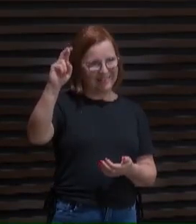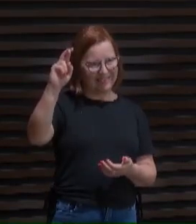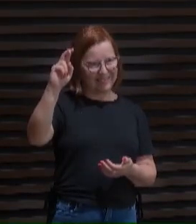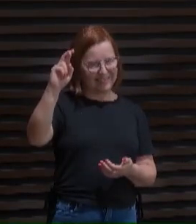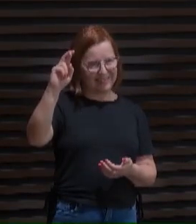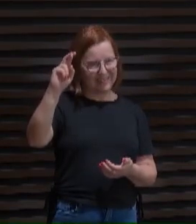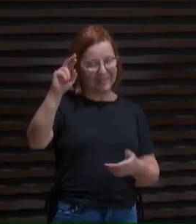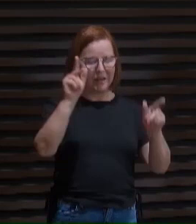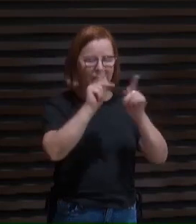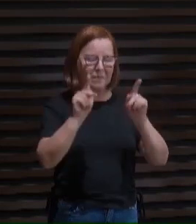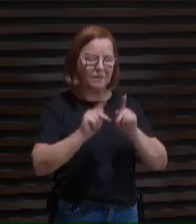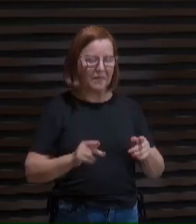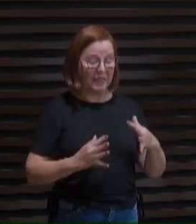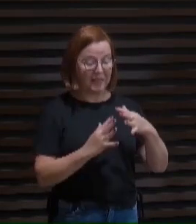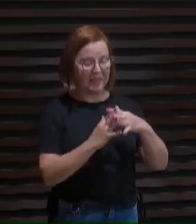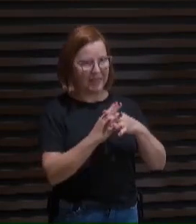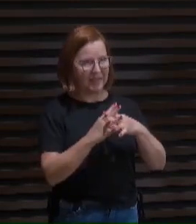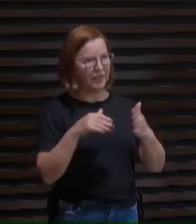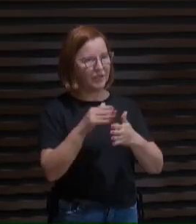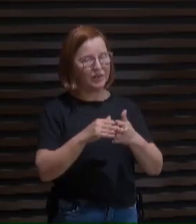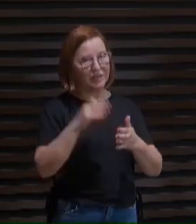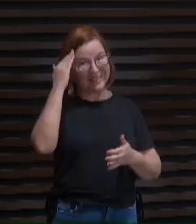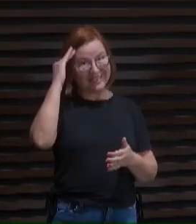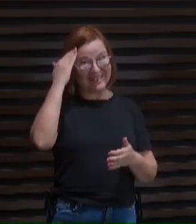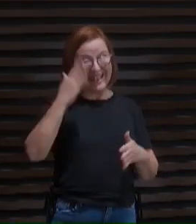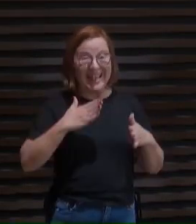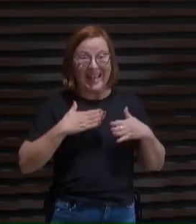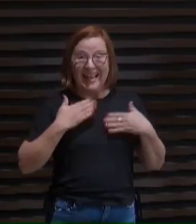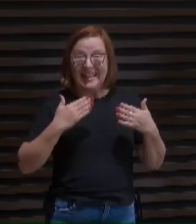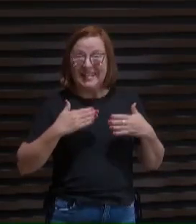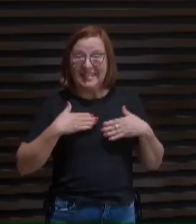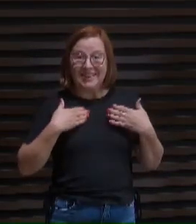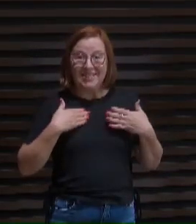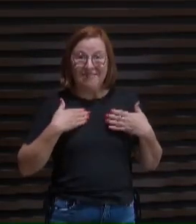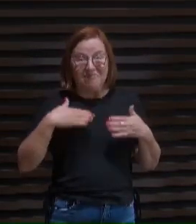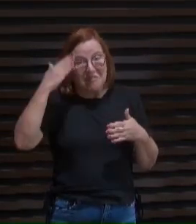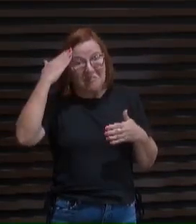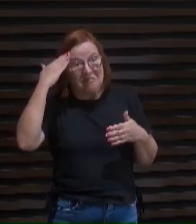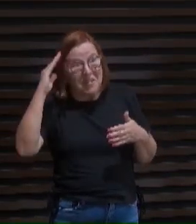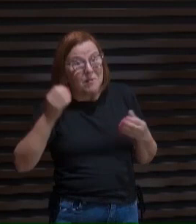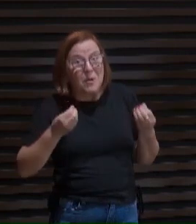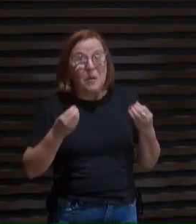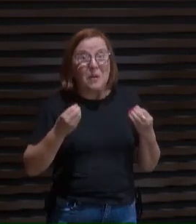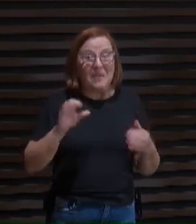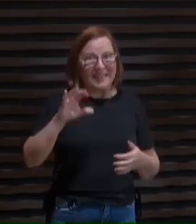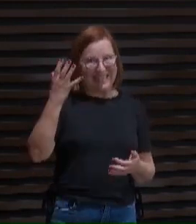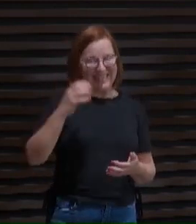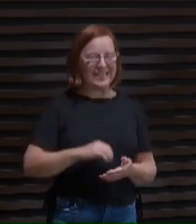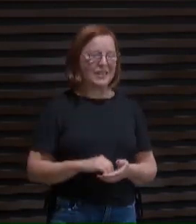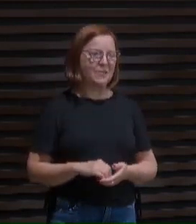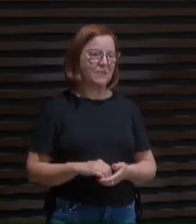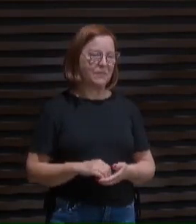é uma paz que excede todo entendimento. É uma alegria que nós não sabemos explicar isso. Vamos para o nosso